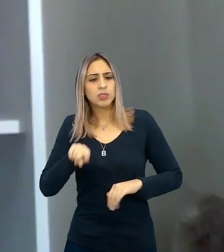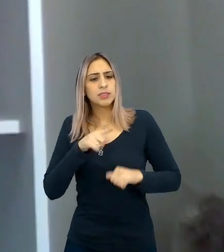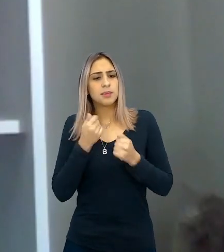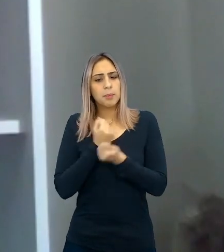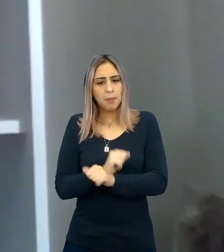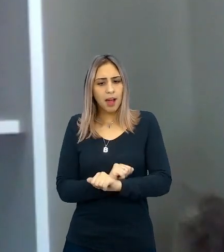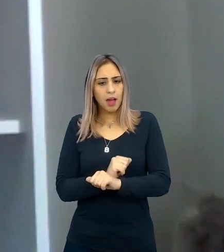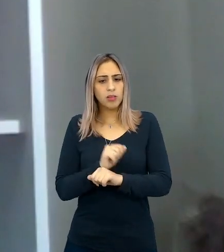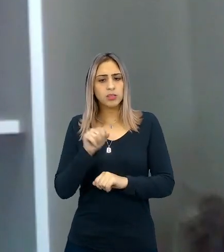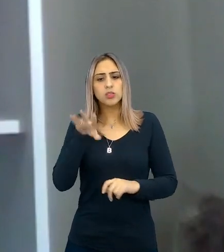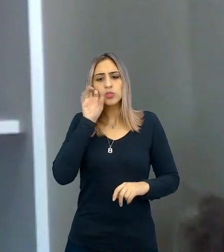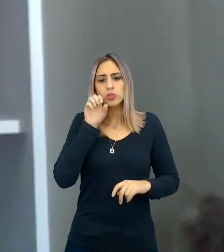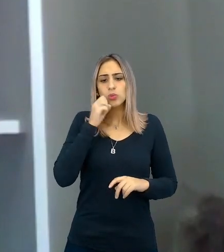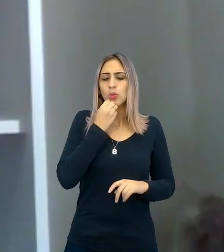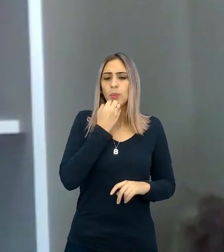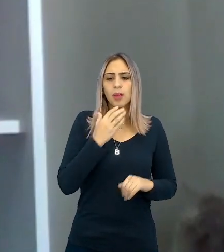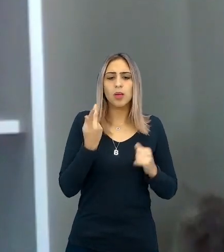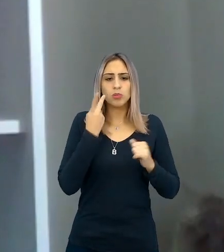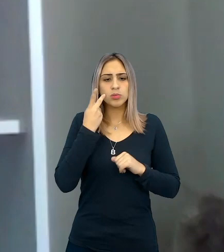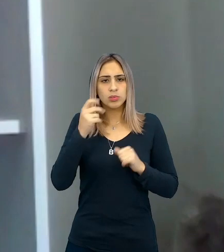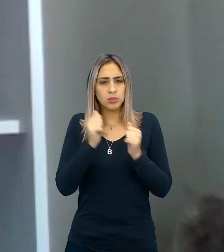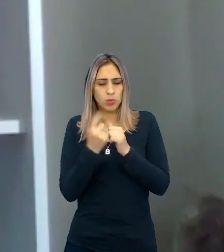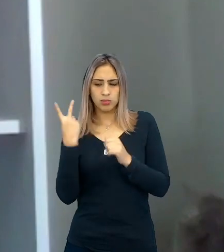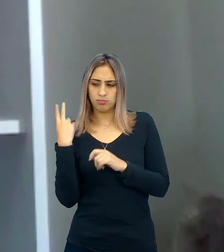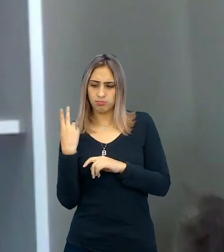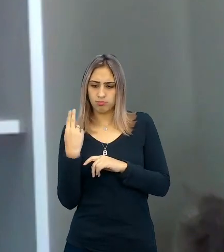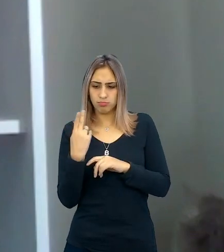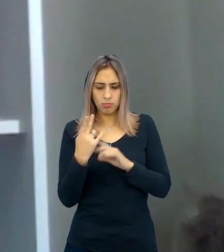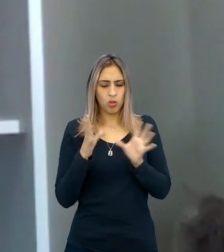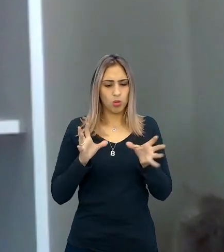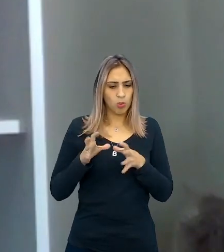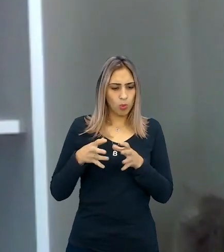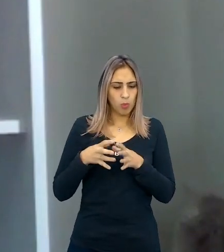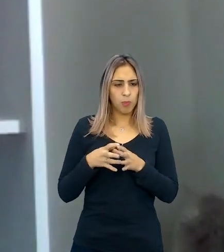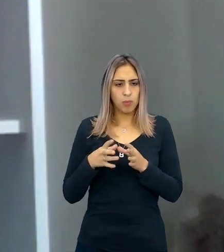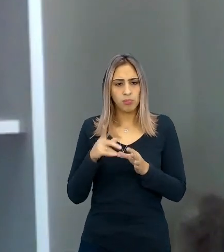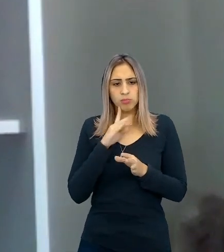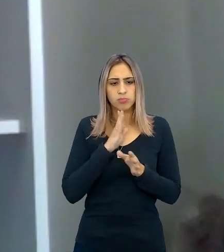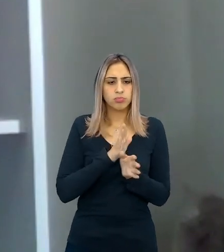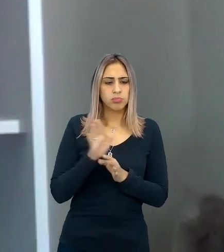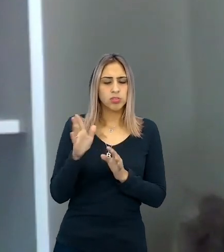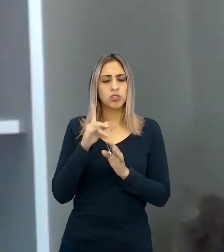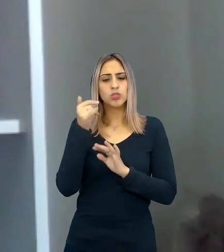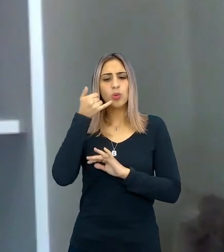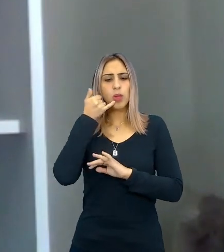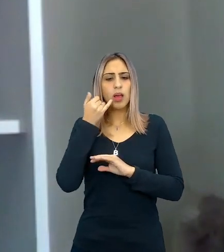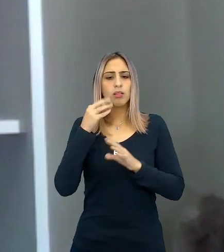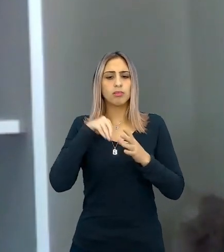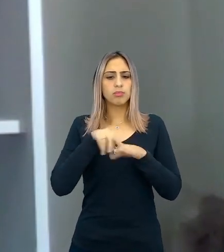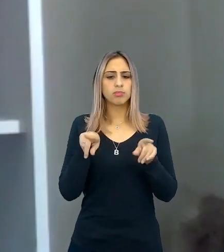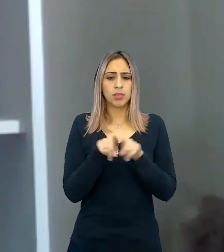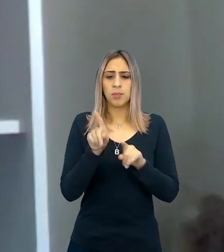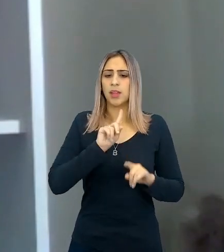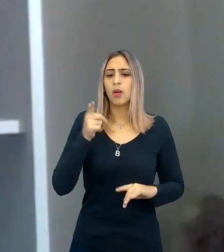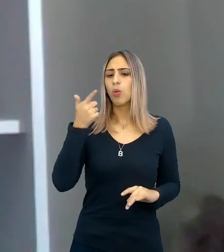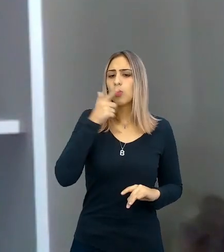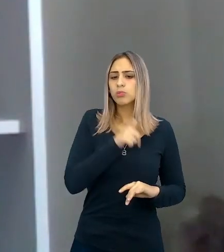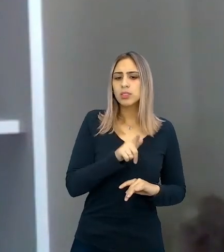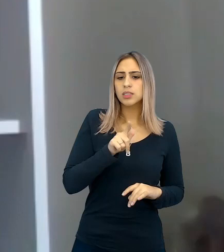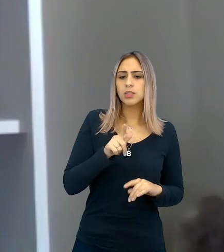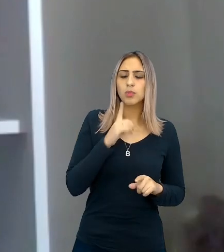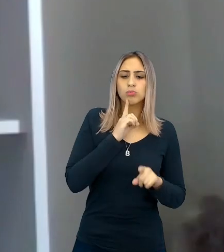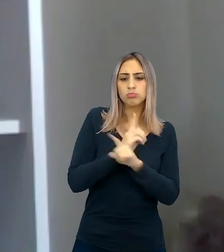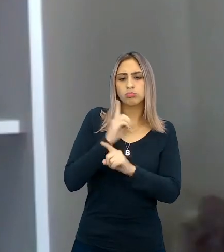pausem, vocês discutam aí com seus pares, seja por meios eletrônicos, que às vezes não conseguimos